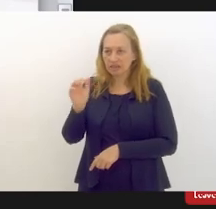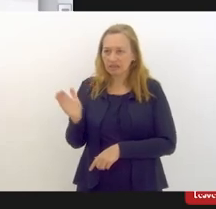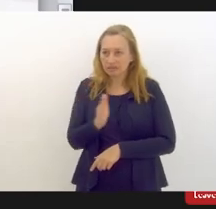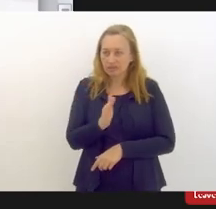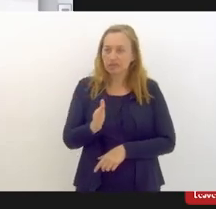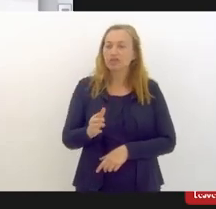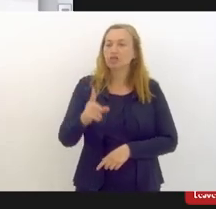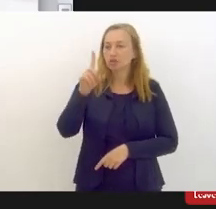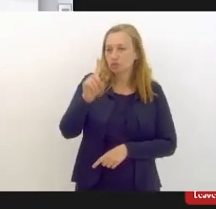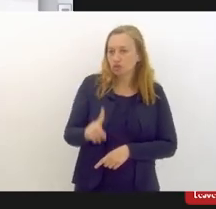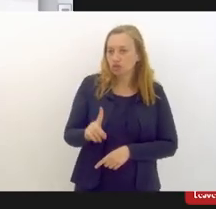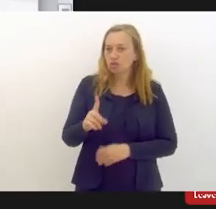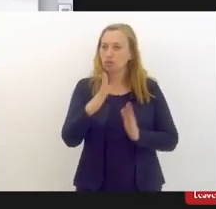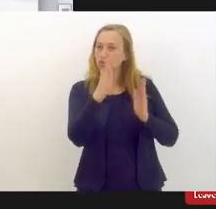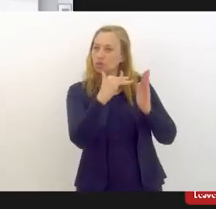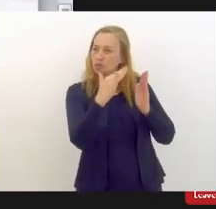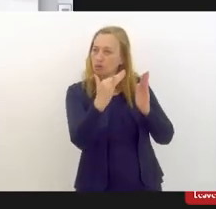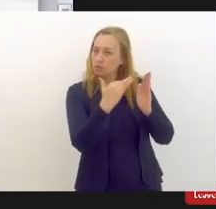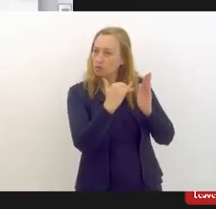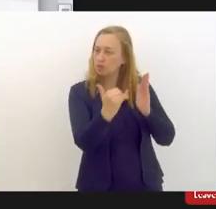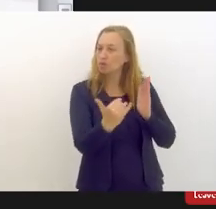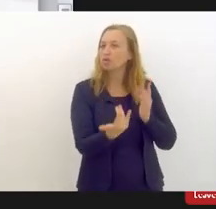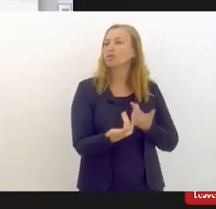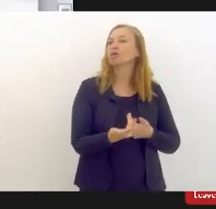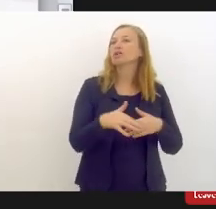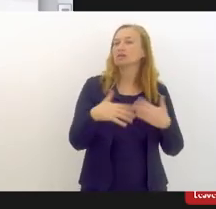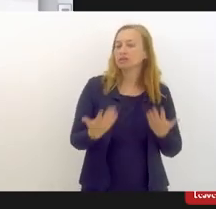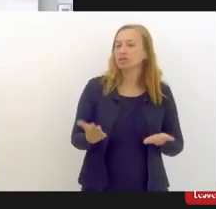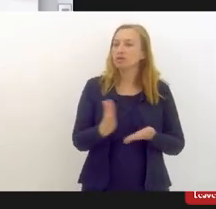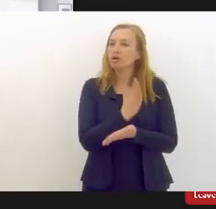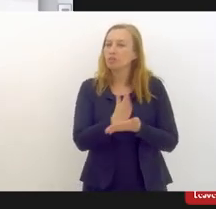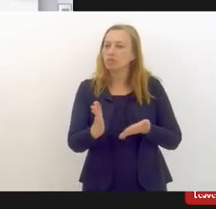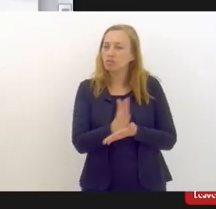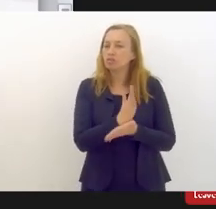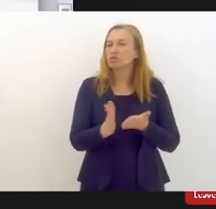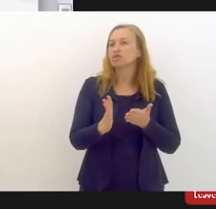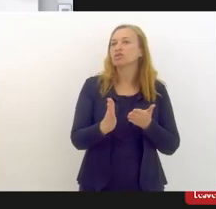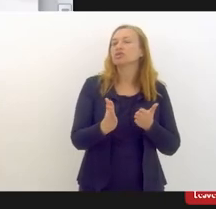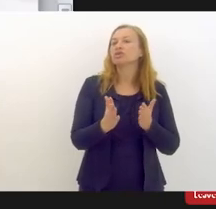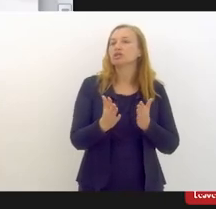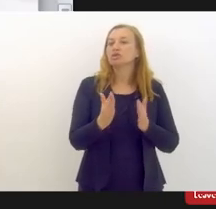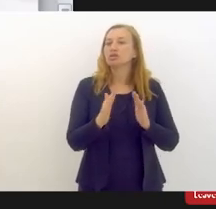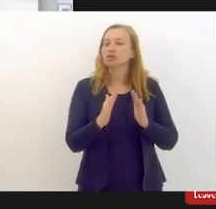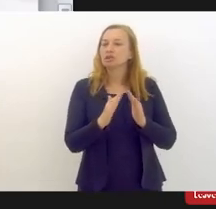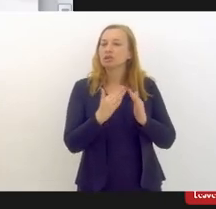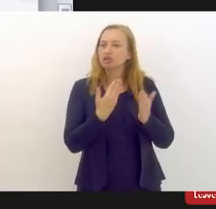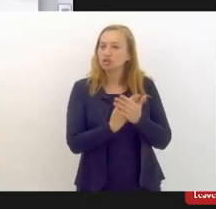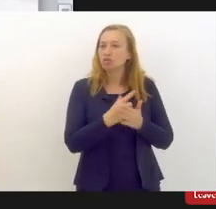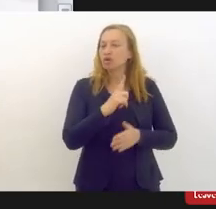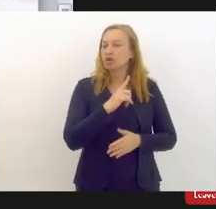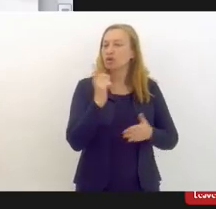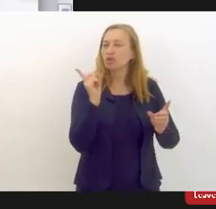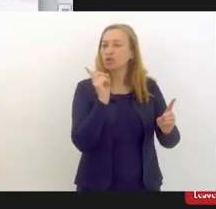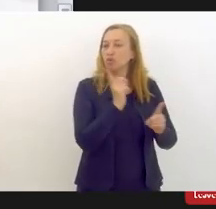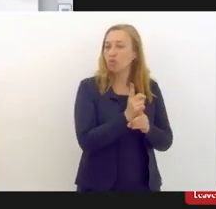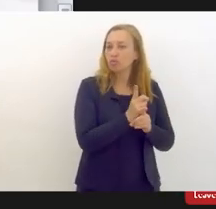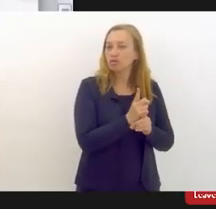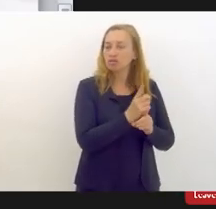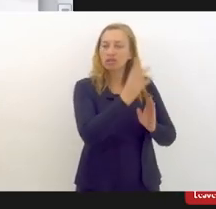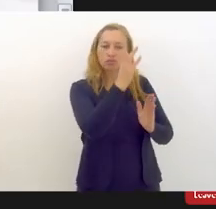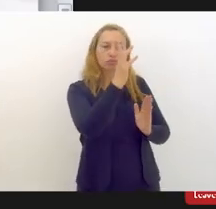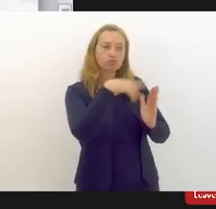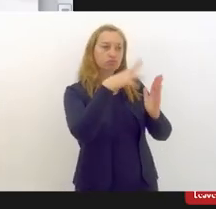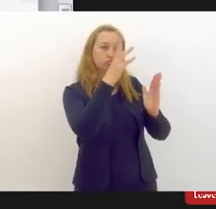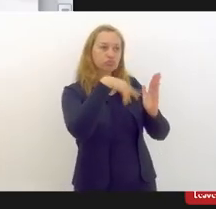Que o diretor optou, né? Foi uma decisão do diretor. Então, em algumas escolas a gente encontra tela, em algumas escolas a gente encontra